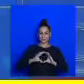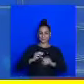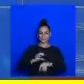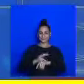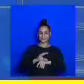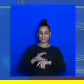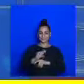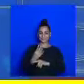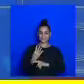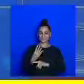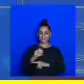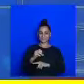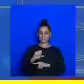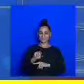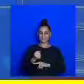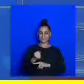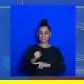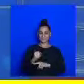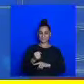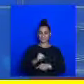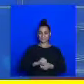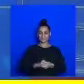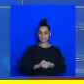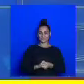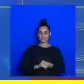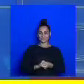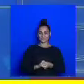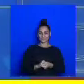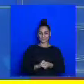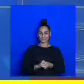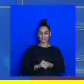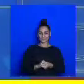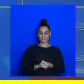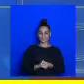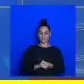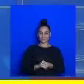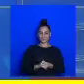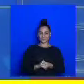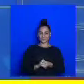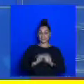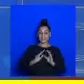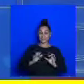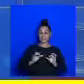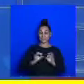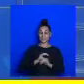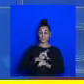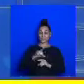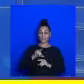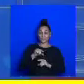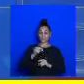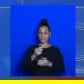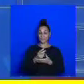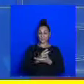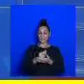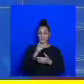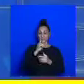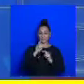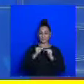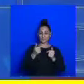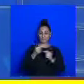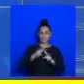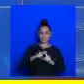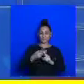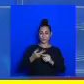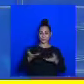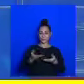Bola cinza, número 48. Cinza, 48. Já foram realizados os sorteios da quina do dia de